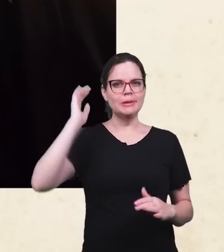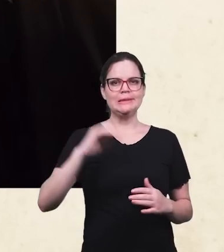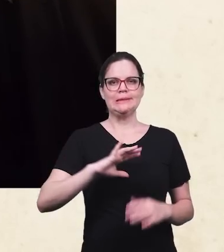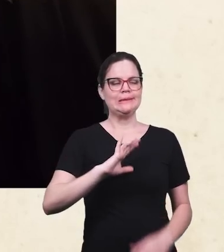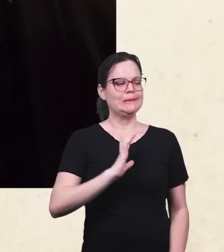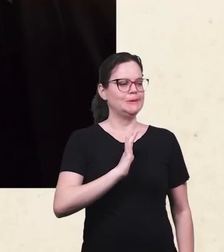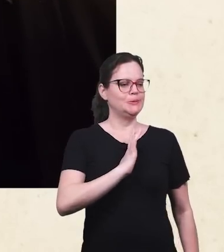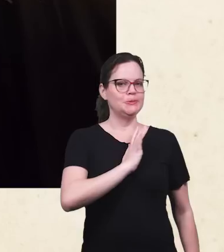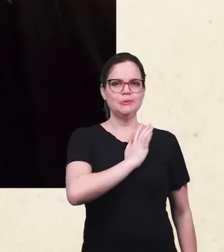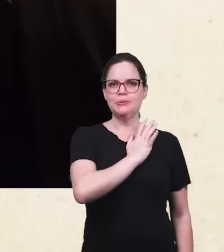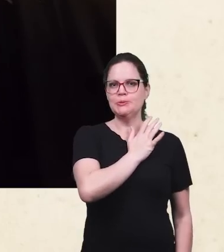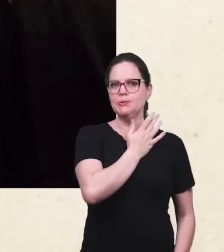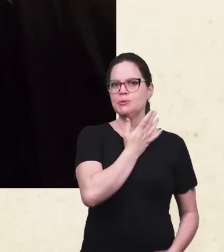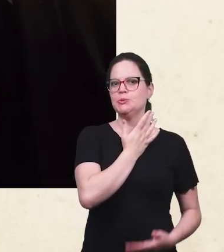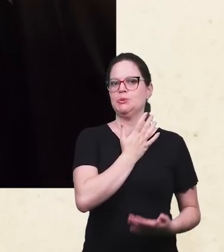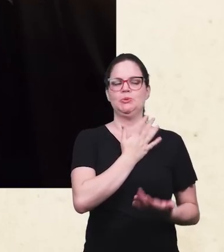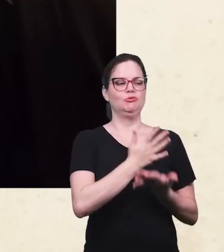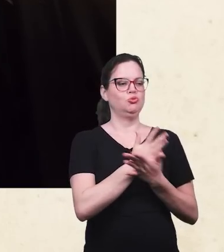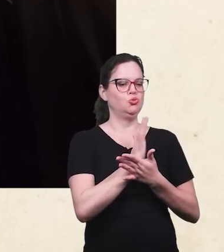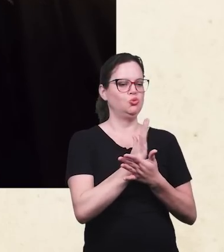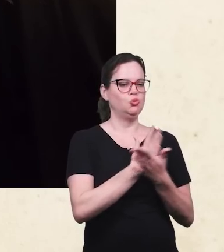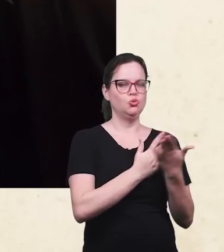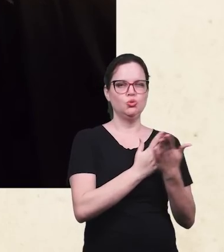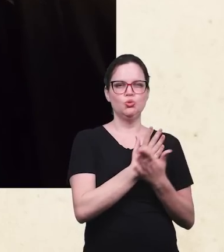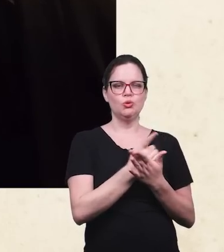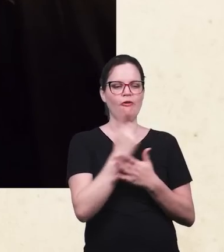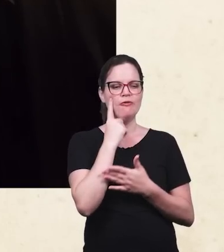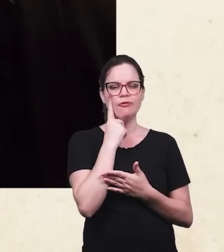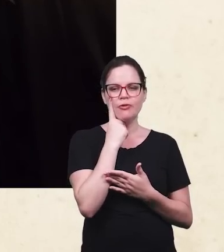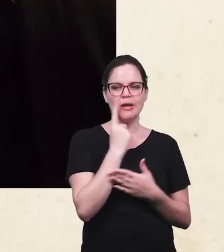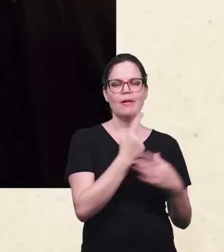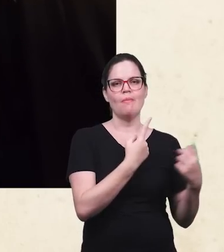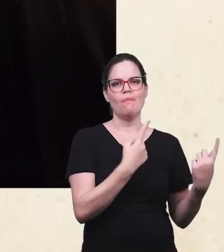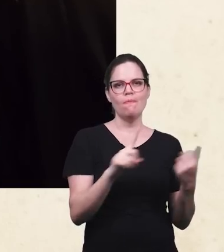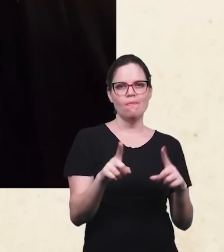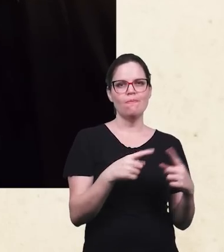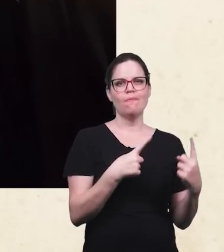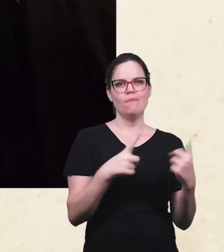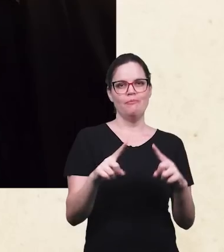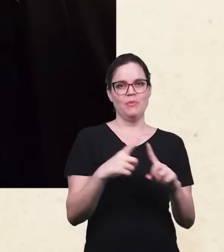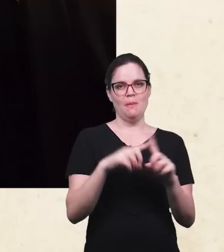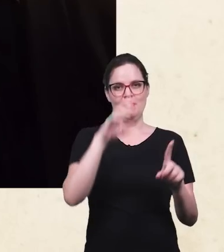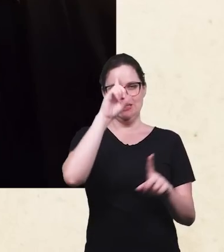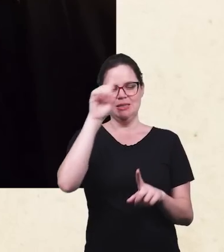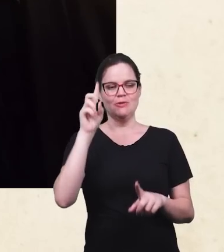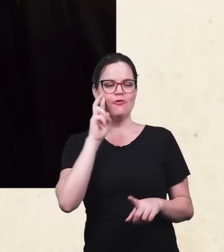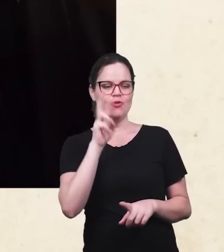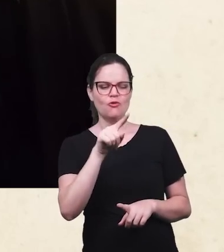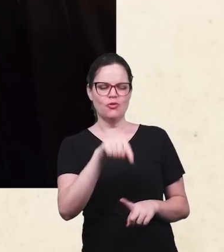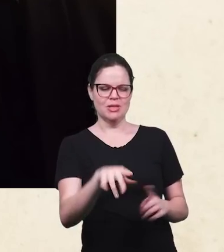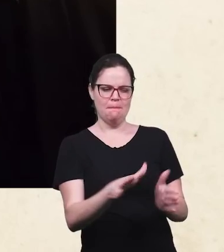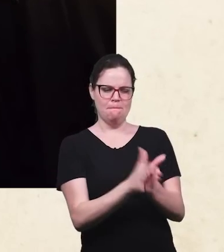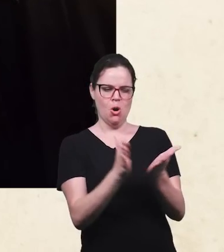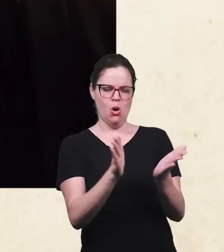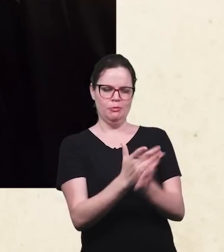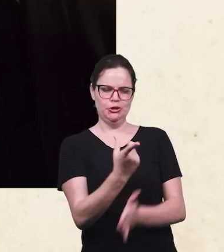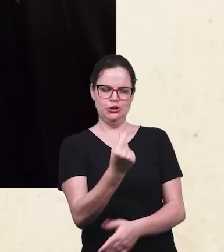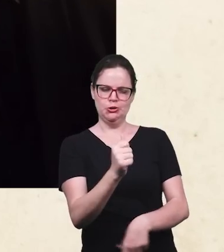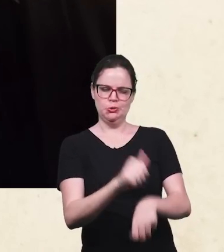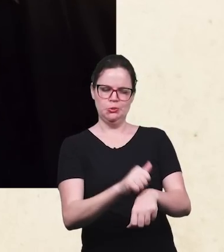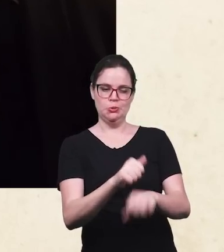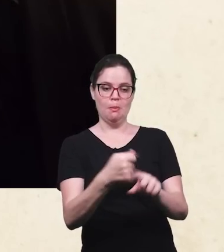Era um povo poderoso pelo poder de Deus, e aqui o Senhor está falando. És rica. É uma